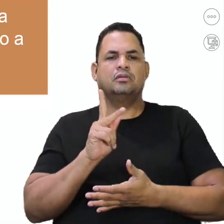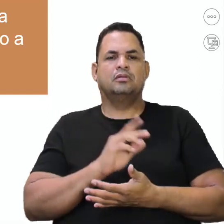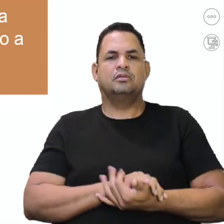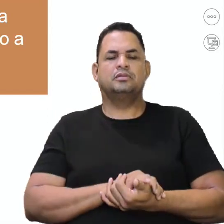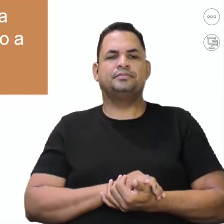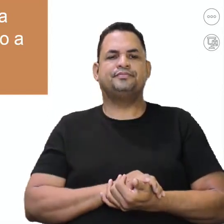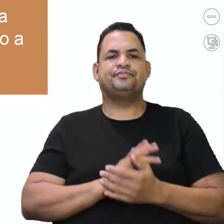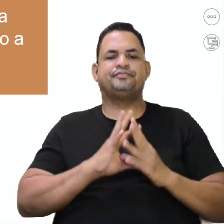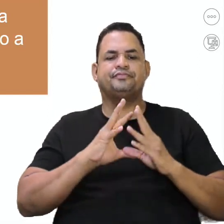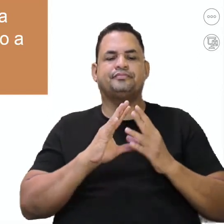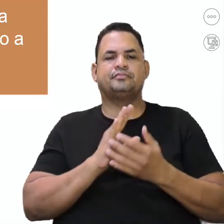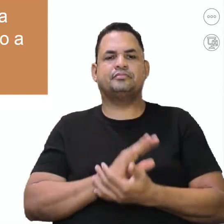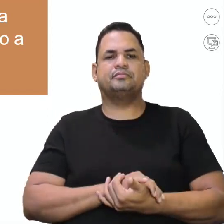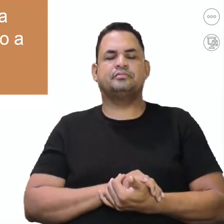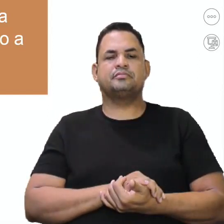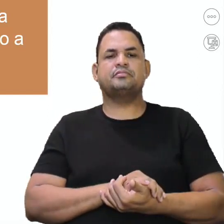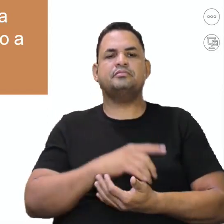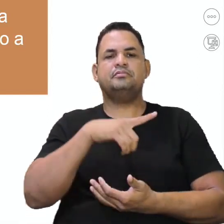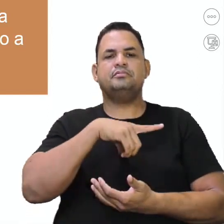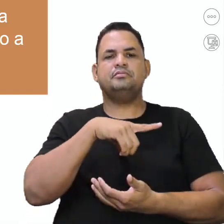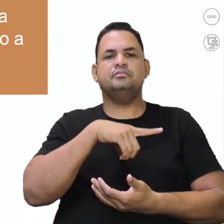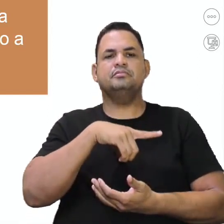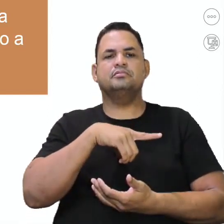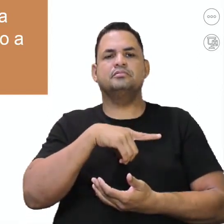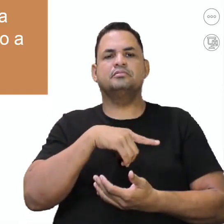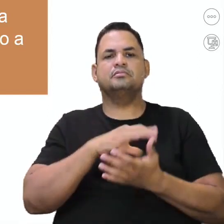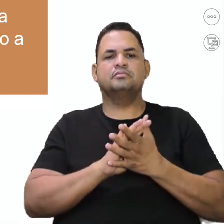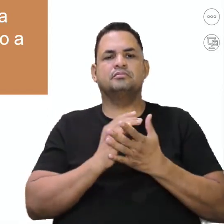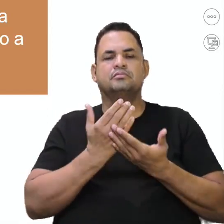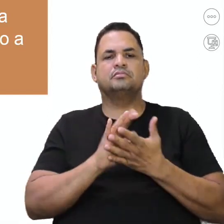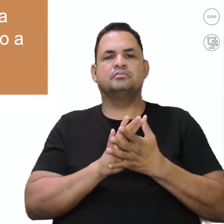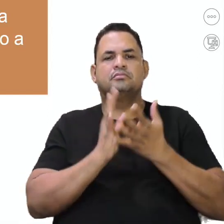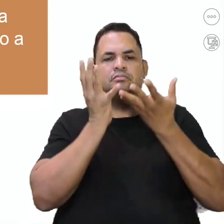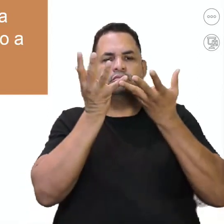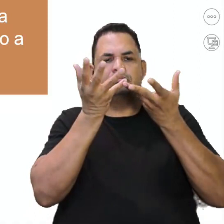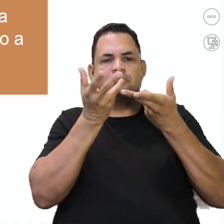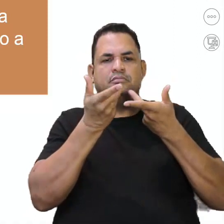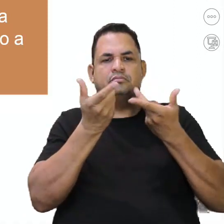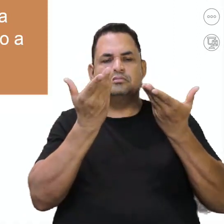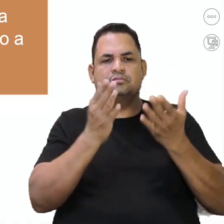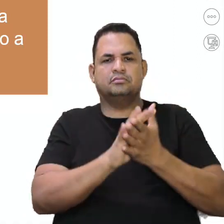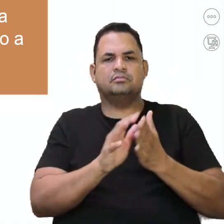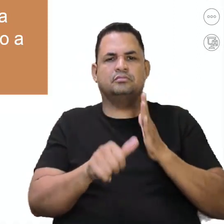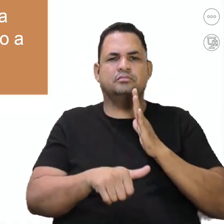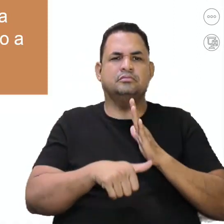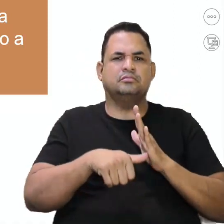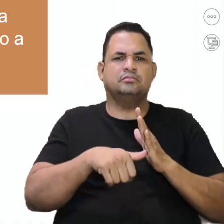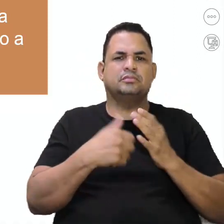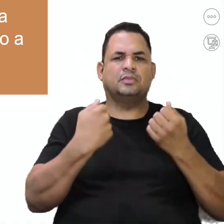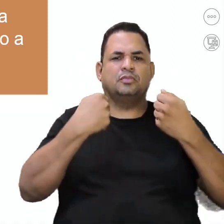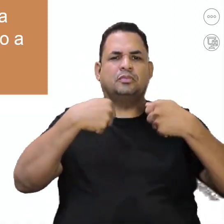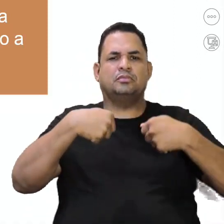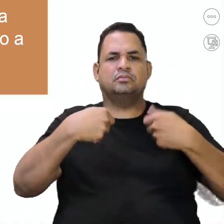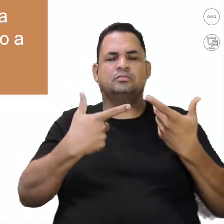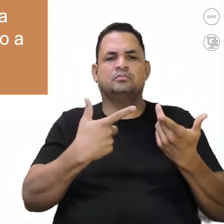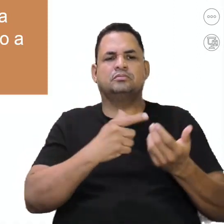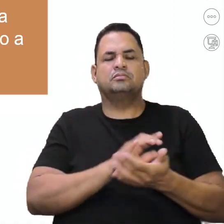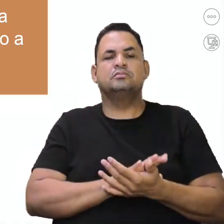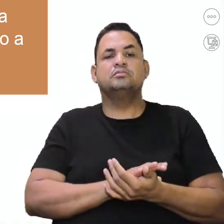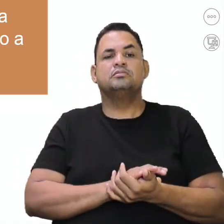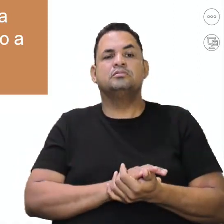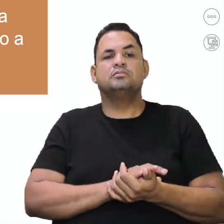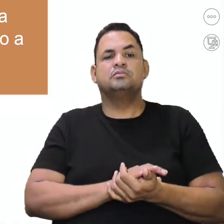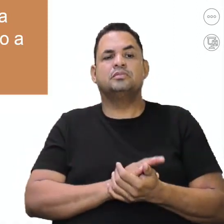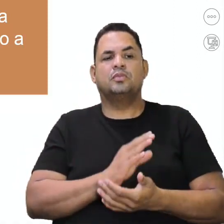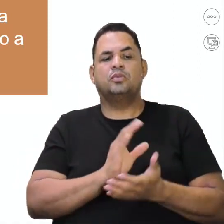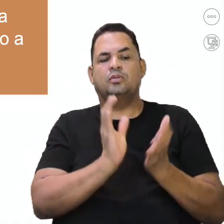seguir? Toda a aula, olha aí, ó, nós temos aqui as nossas competências, certo? A nossa primeira unidade, a unidade 1, as competências